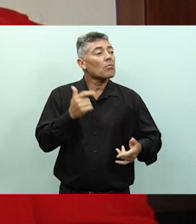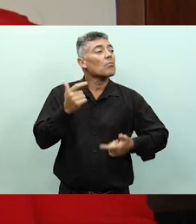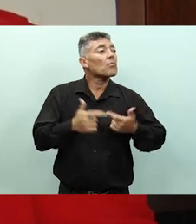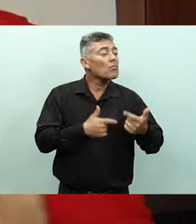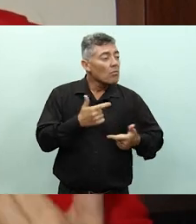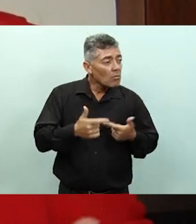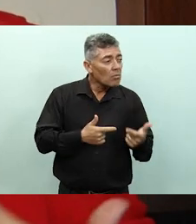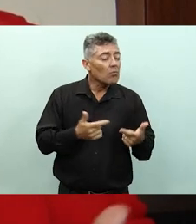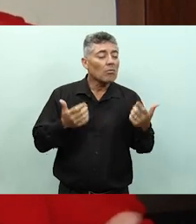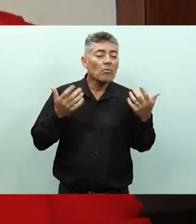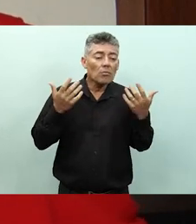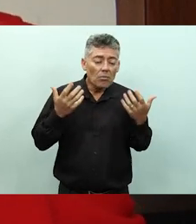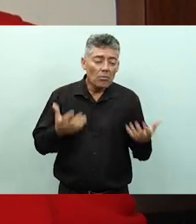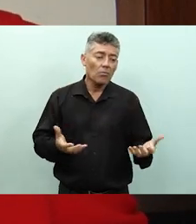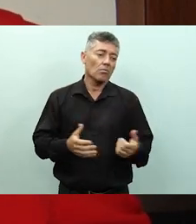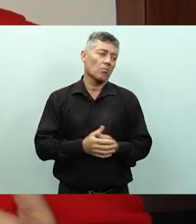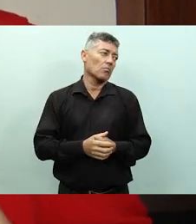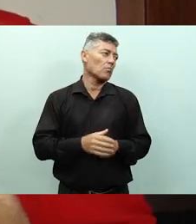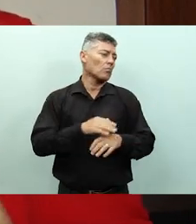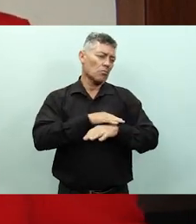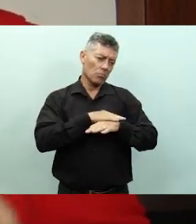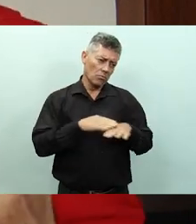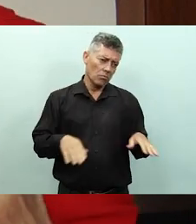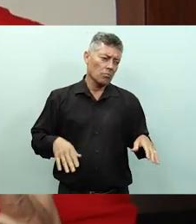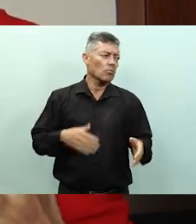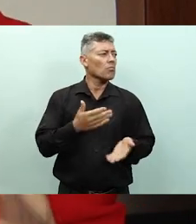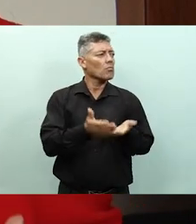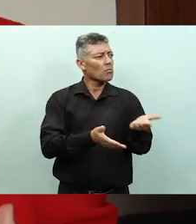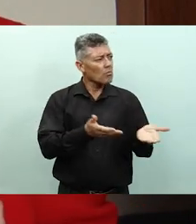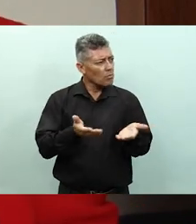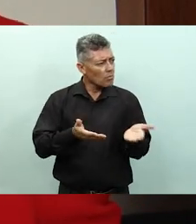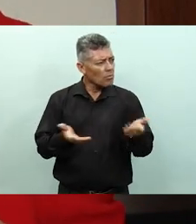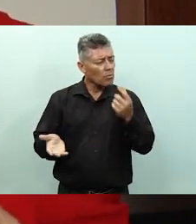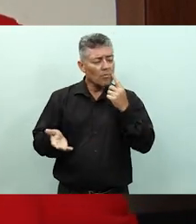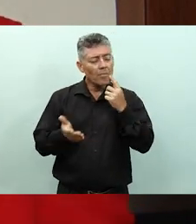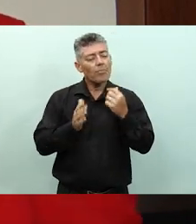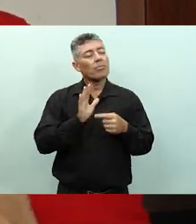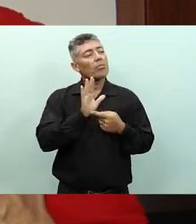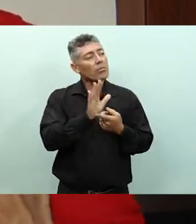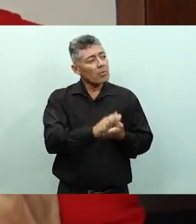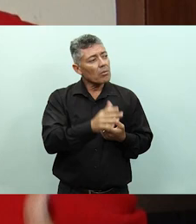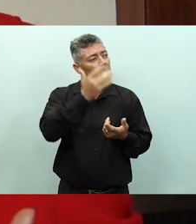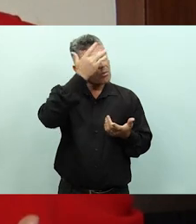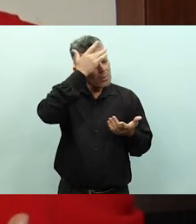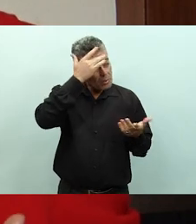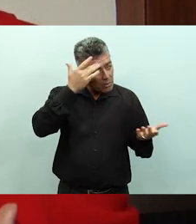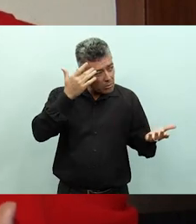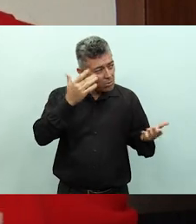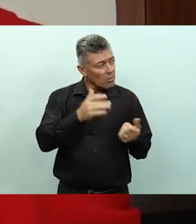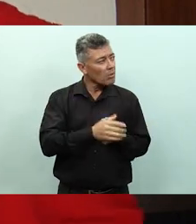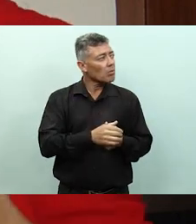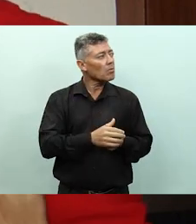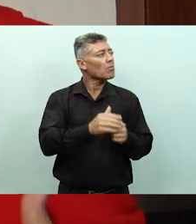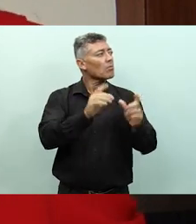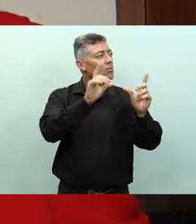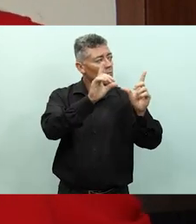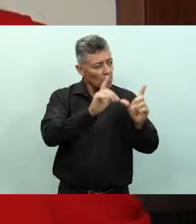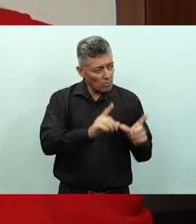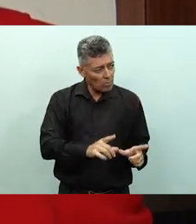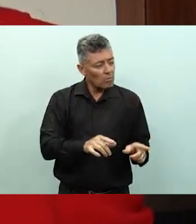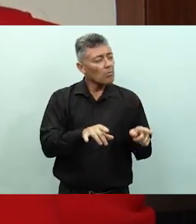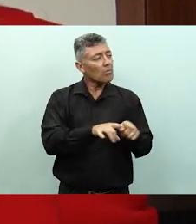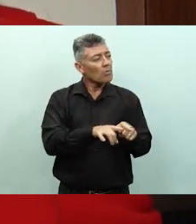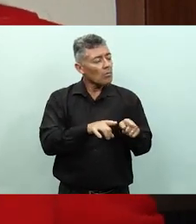ela queria continuar trabalhando, ela queria continuar servindo, ela queria continuar ajudando as pessoas. Ela tinha